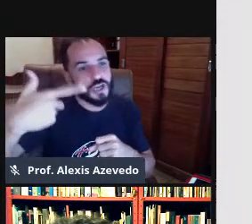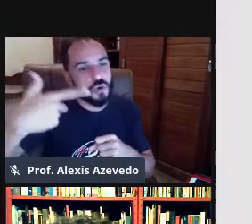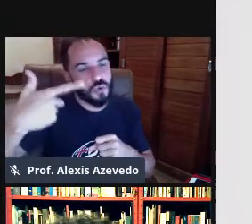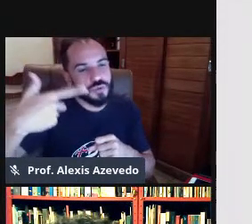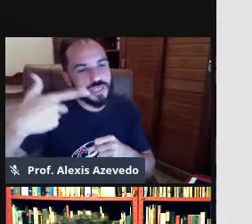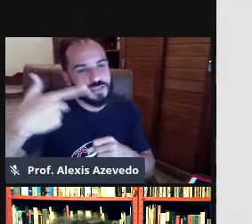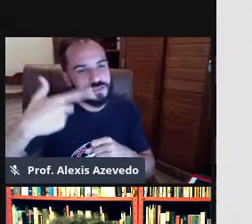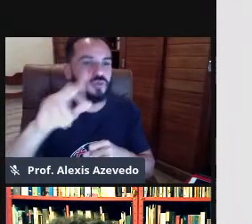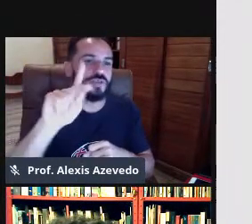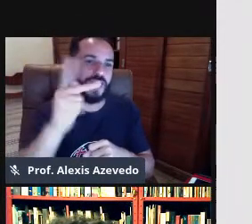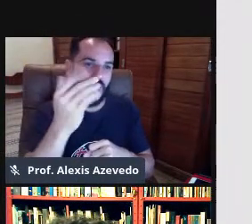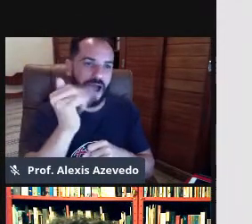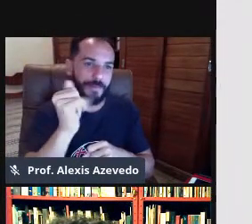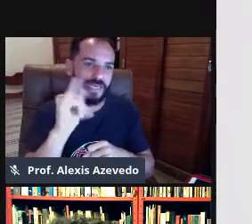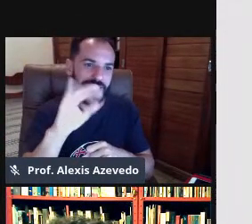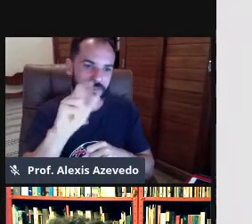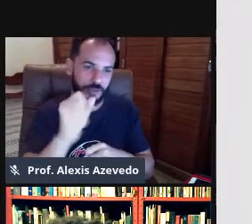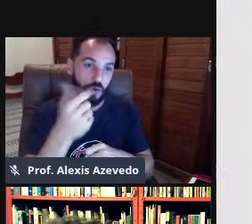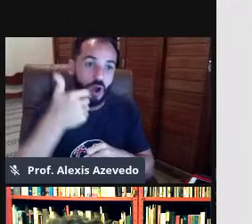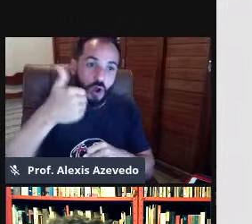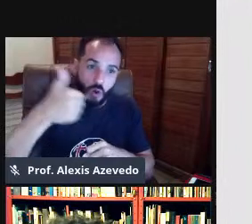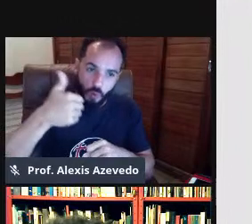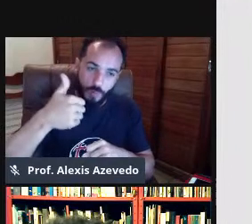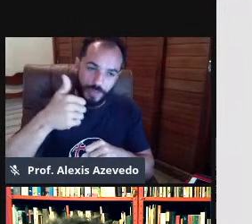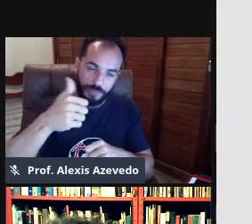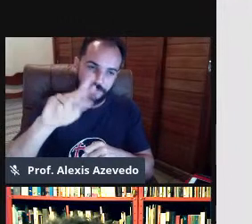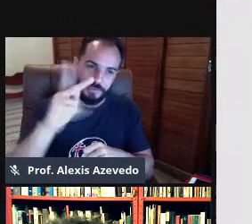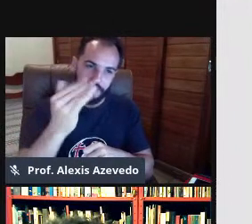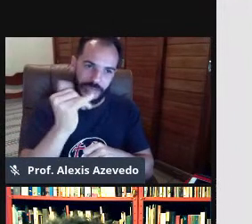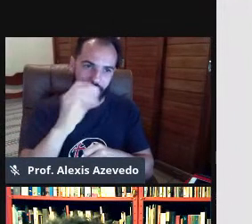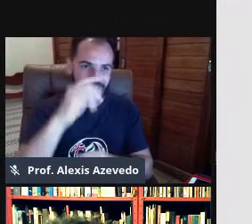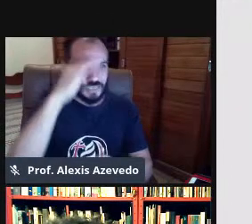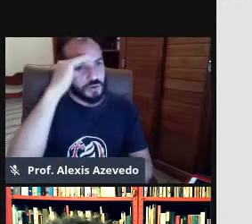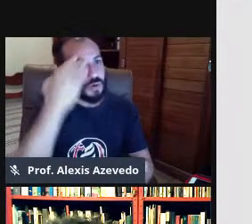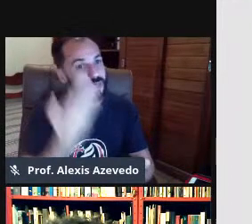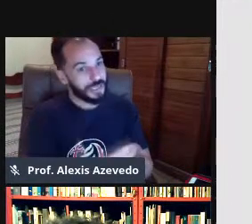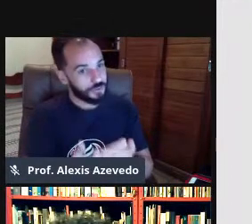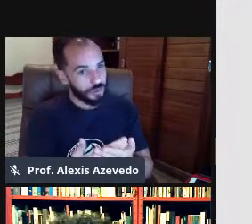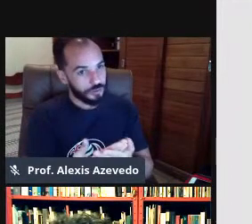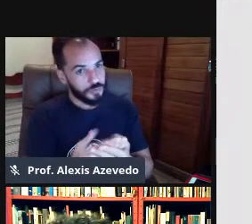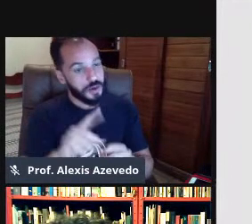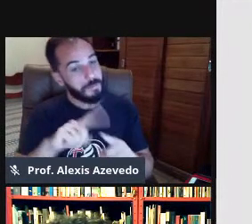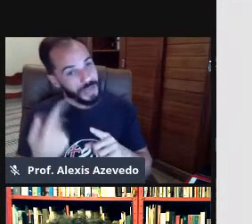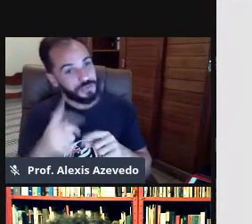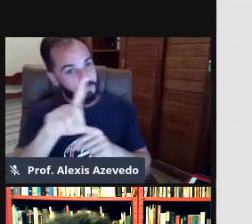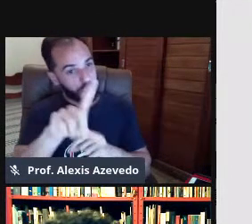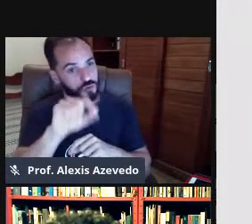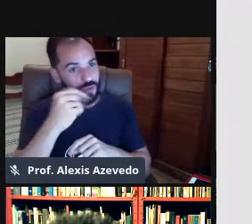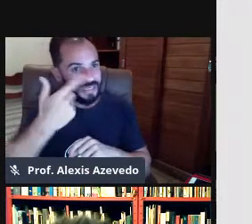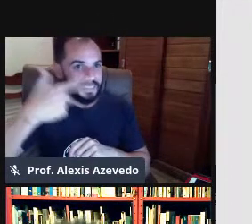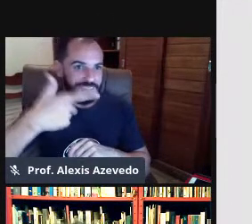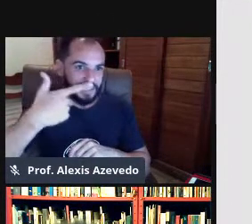obrigatórias e as outras, as OPAs, as disciplinas optativas ateliês, você pode sim